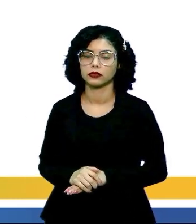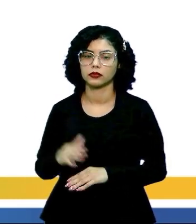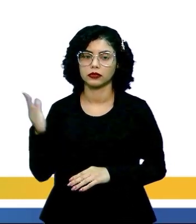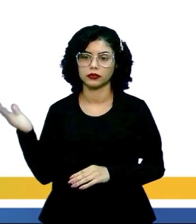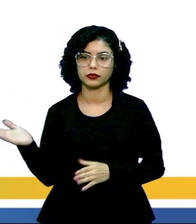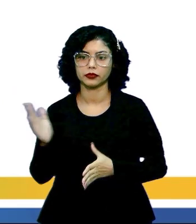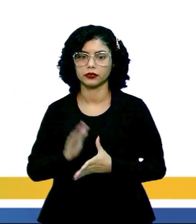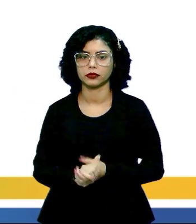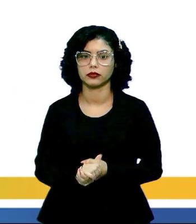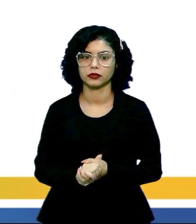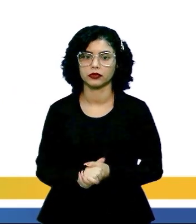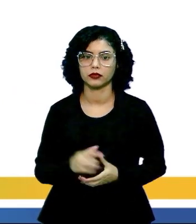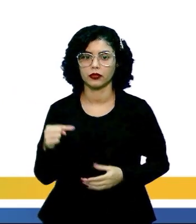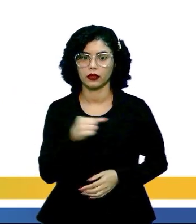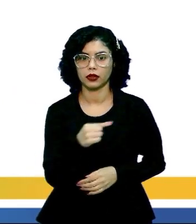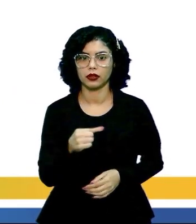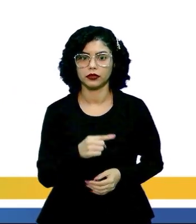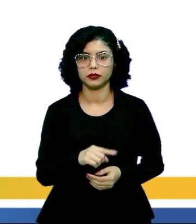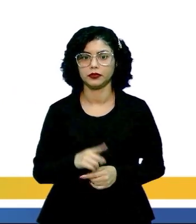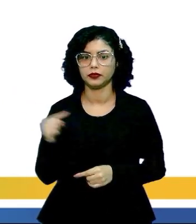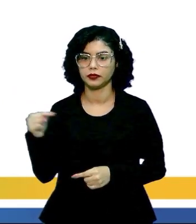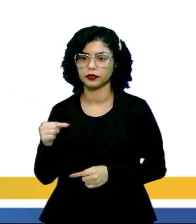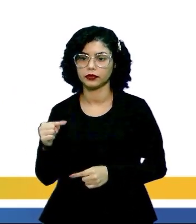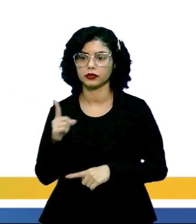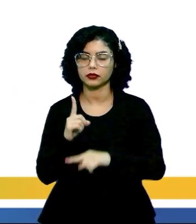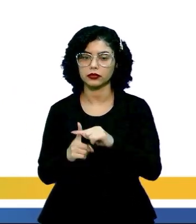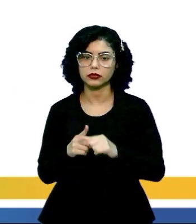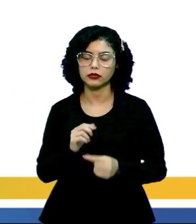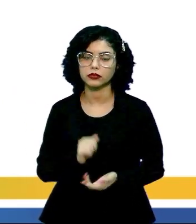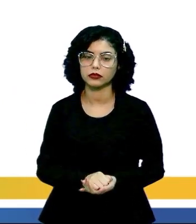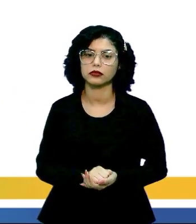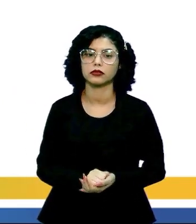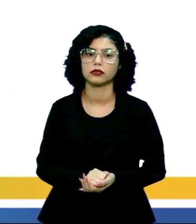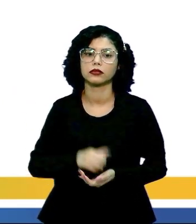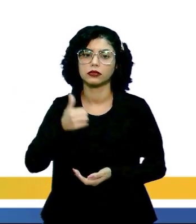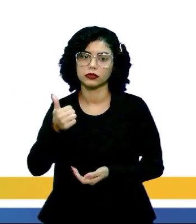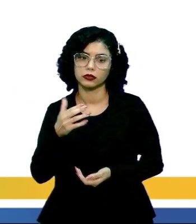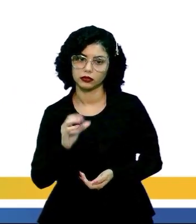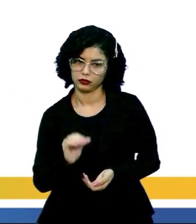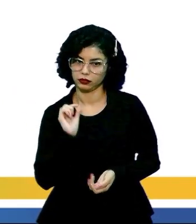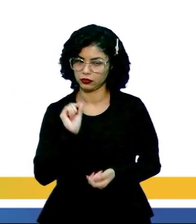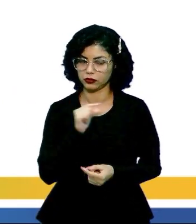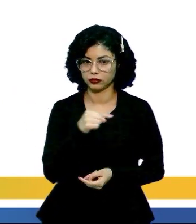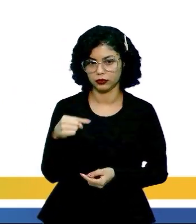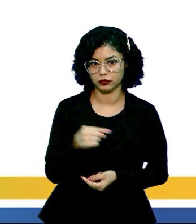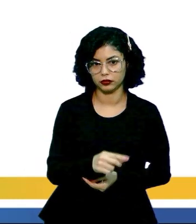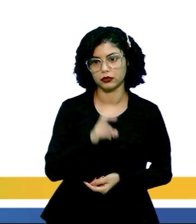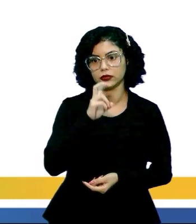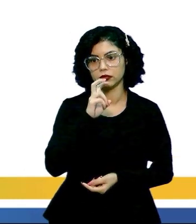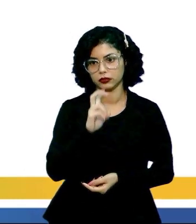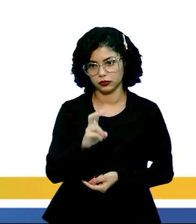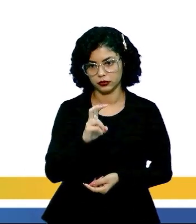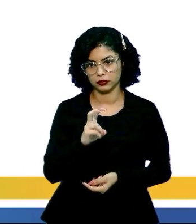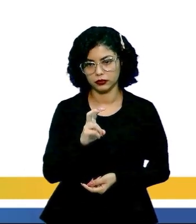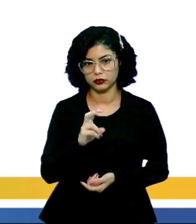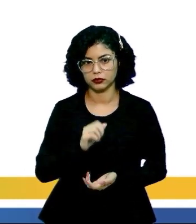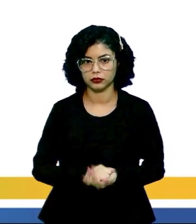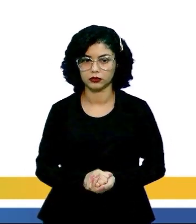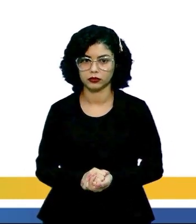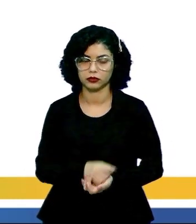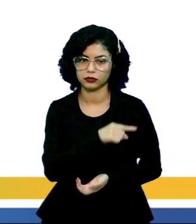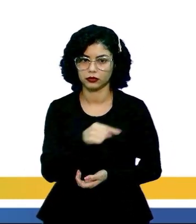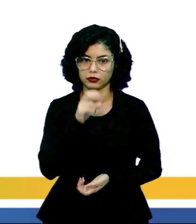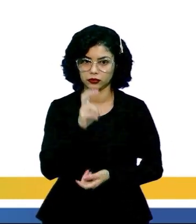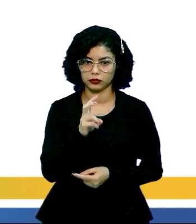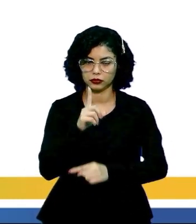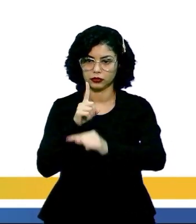olha aí. Menos com menos vai dar mais. Então, aquele 10, ele vai ficar 6 vezes 10